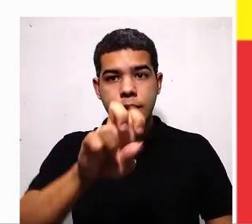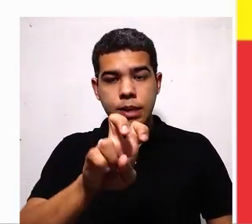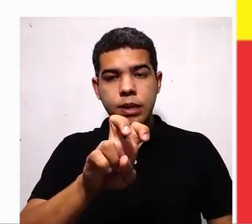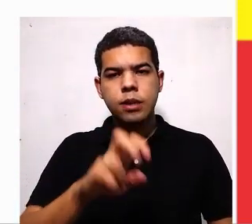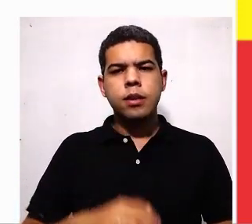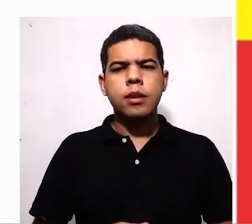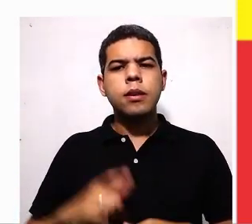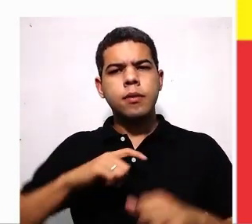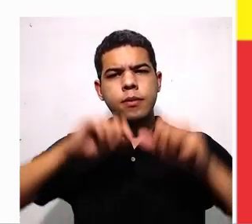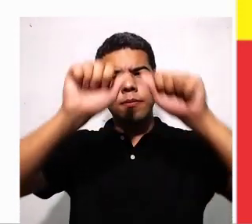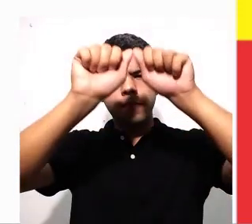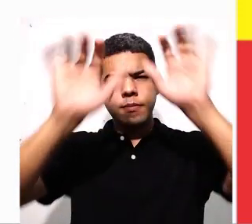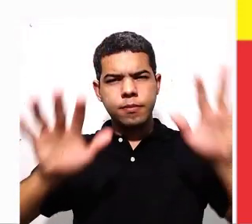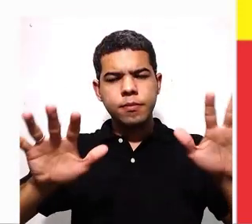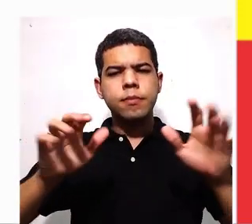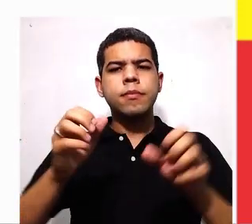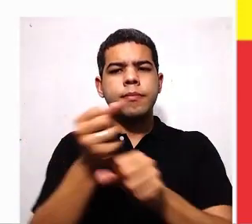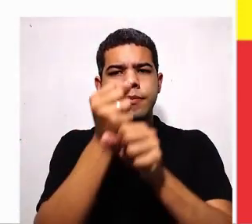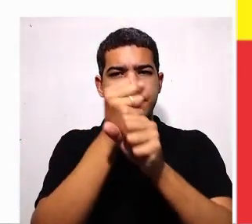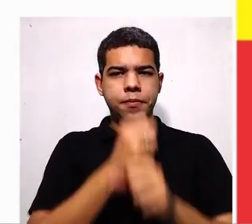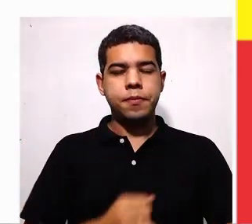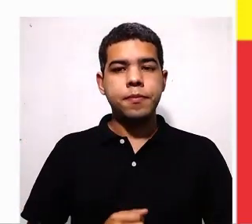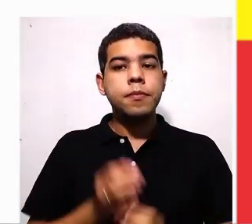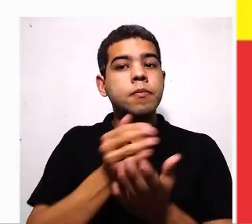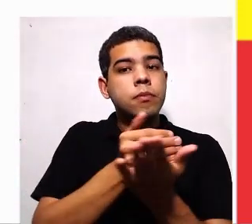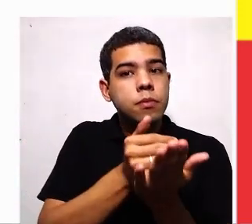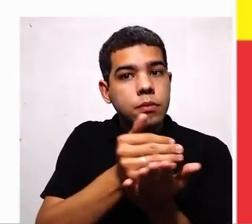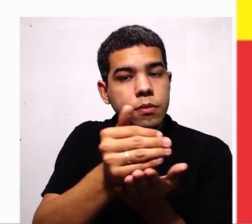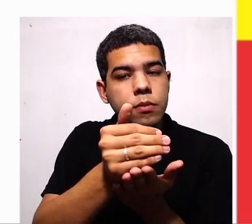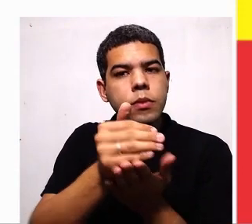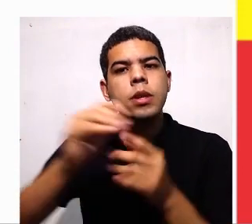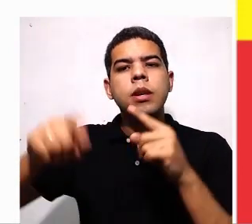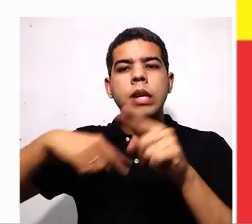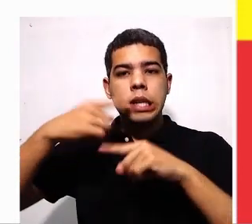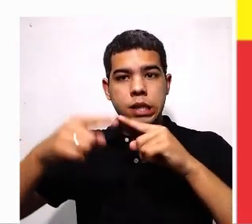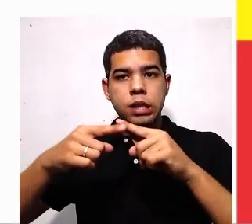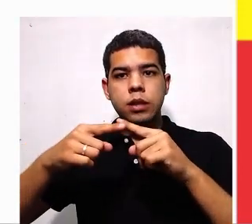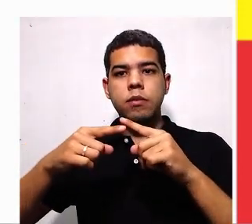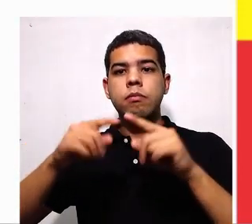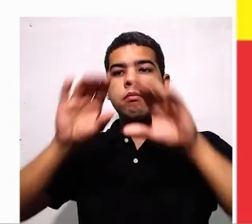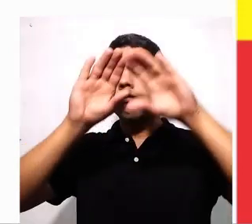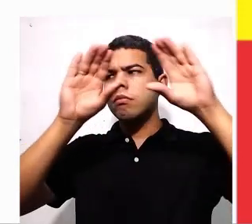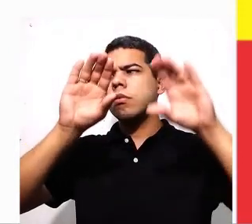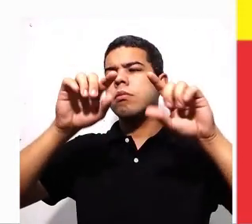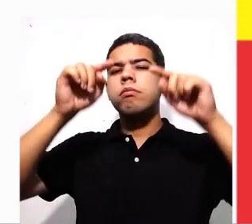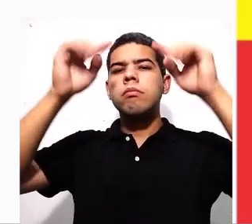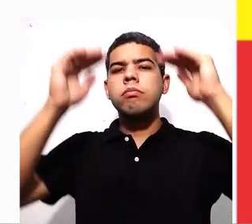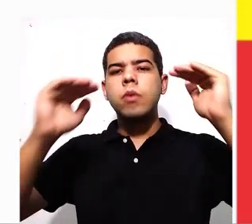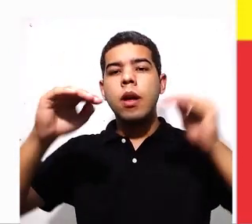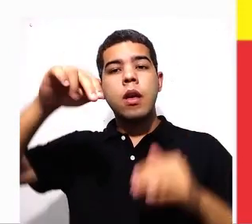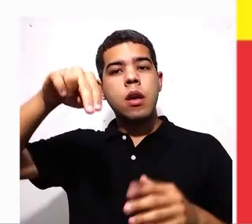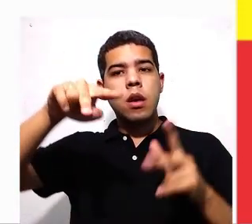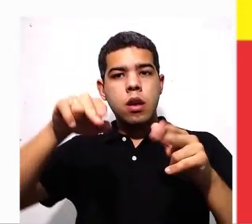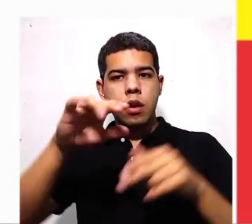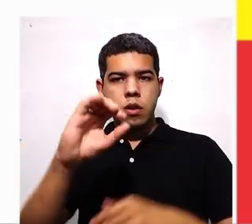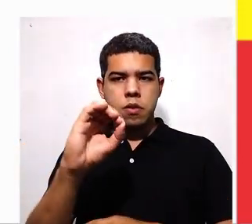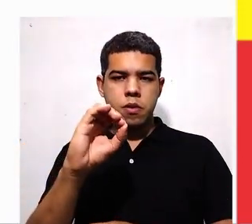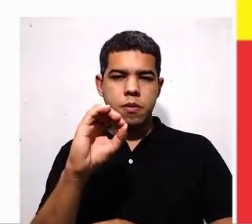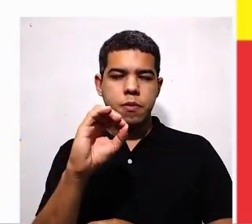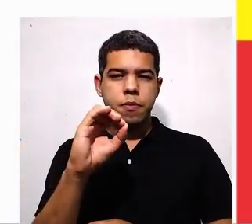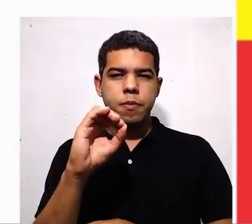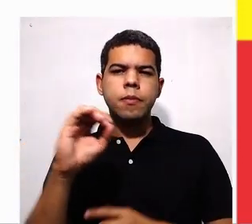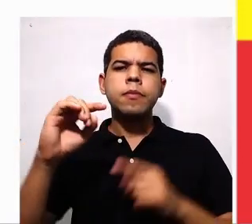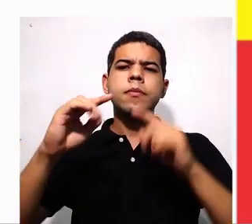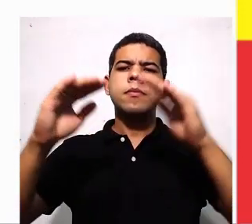construir esse fluxograma. Então, ó, início. Depois, eu vou fazer o quê? N igual a 0.